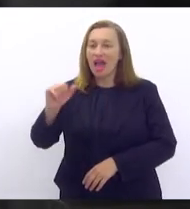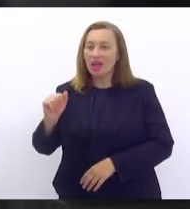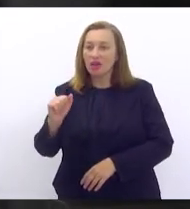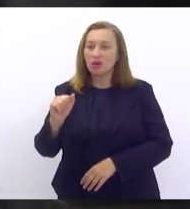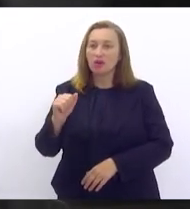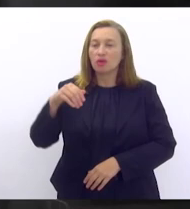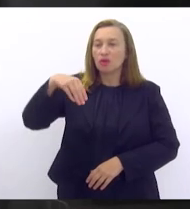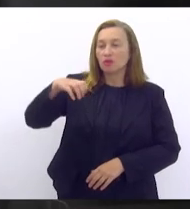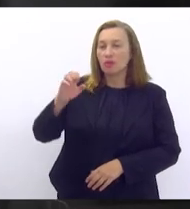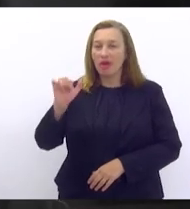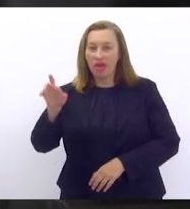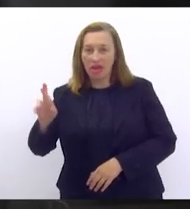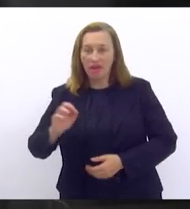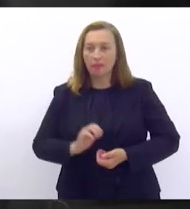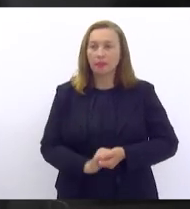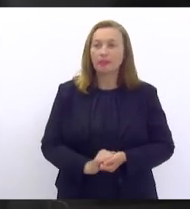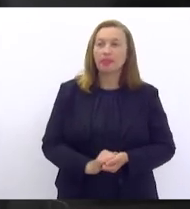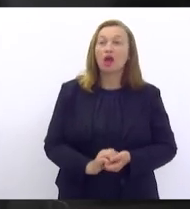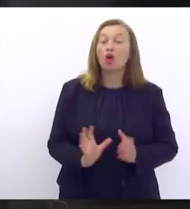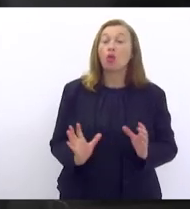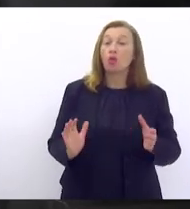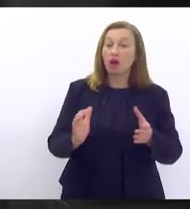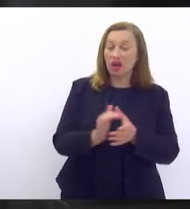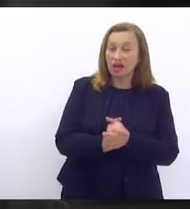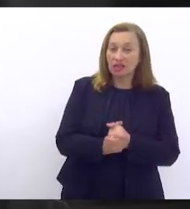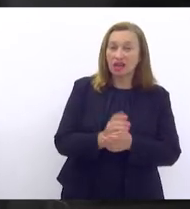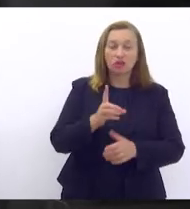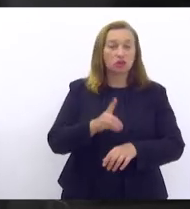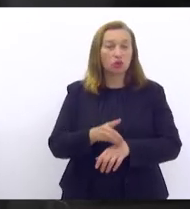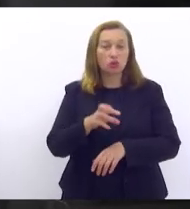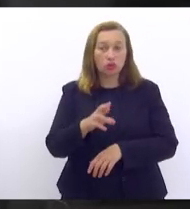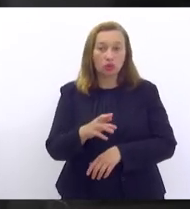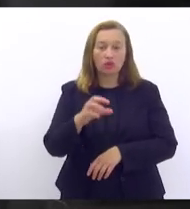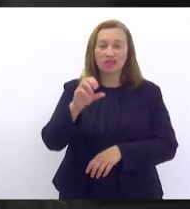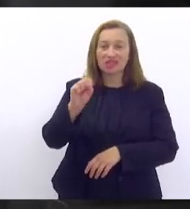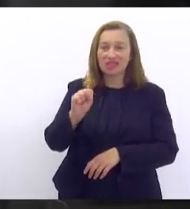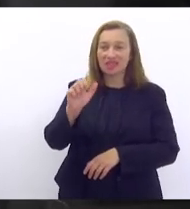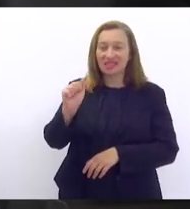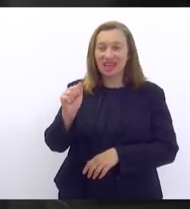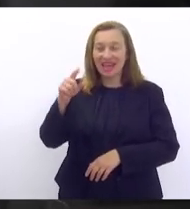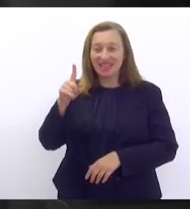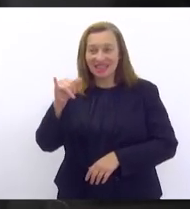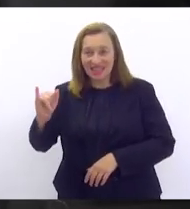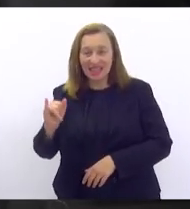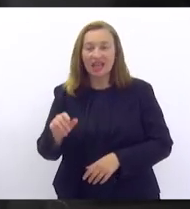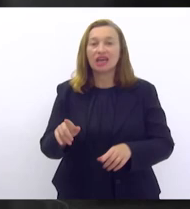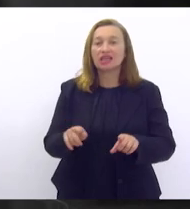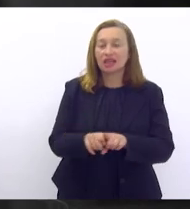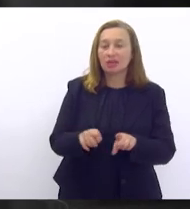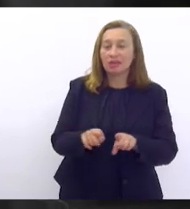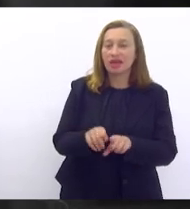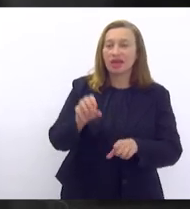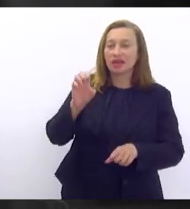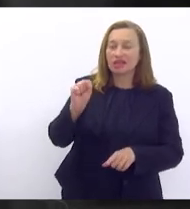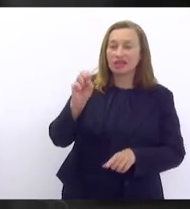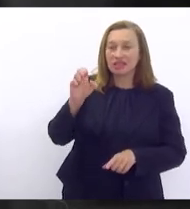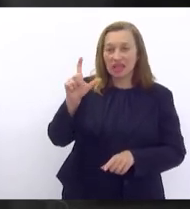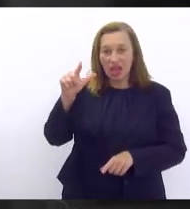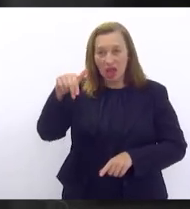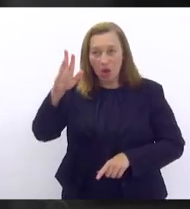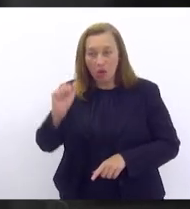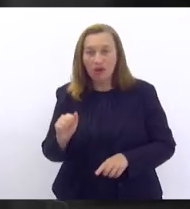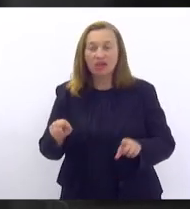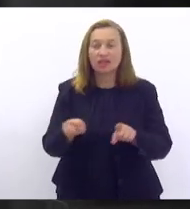ao mesmo tempo, o casal Doutor Sadi e Dona Selma Bogado, também inflamados pelo